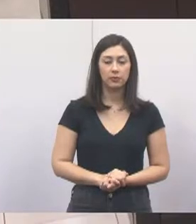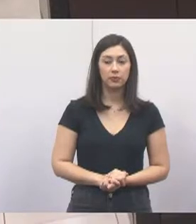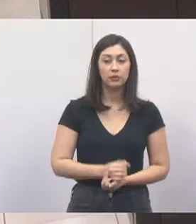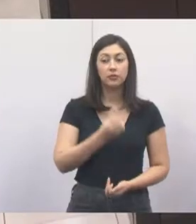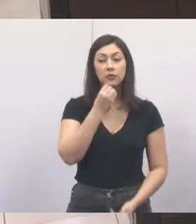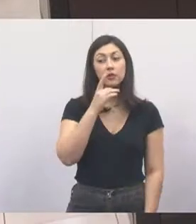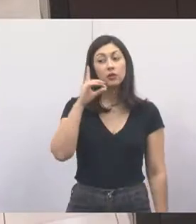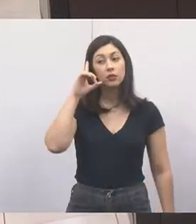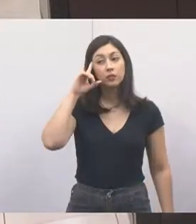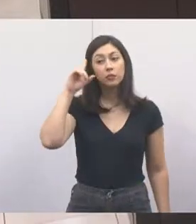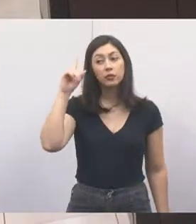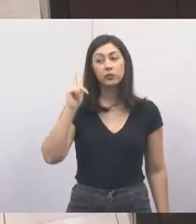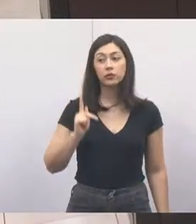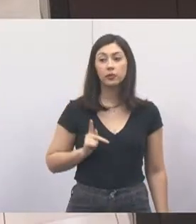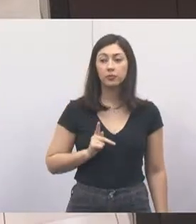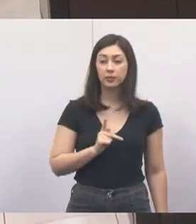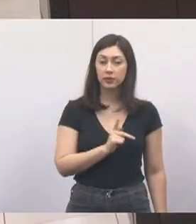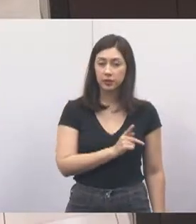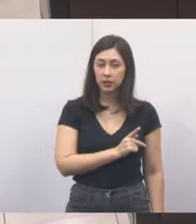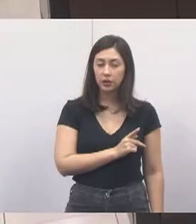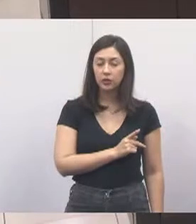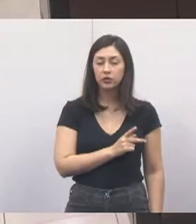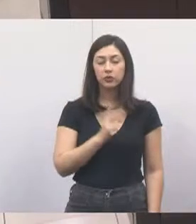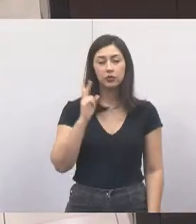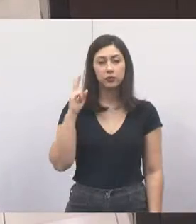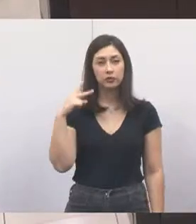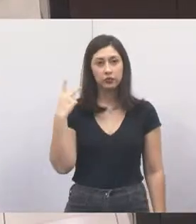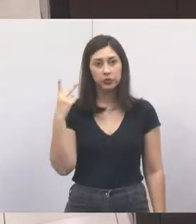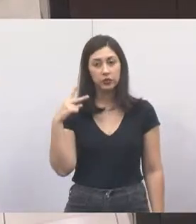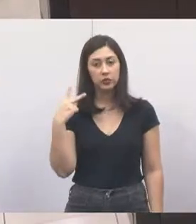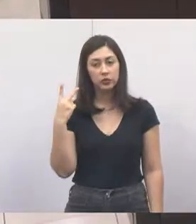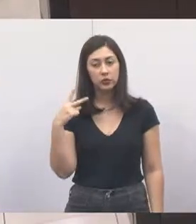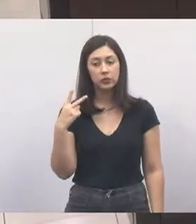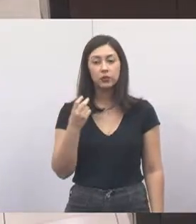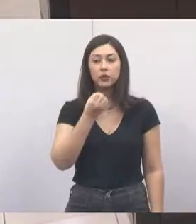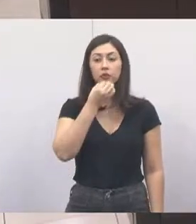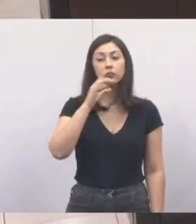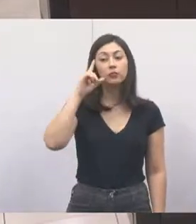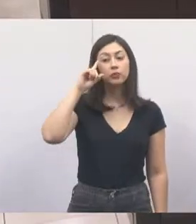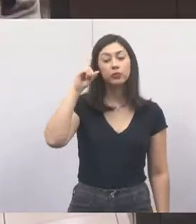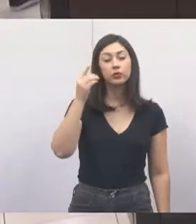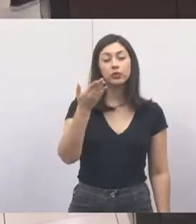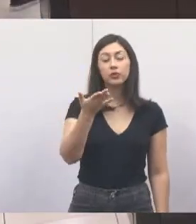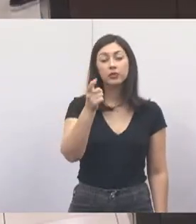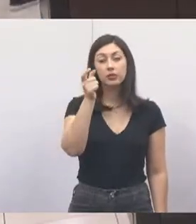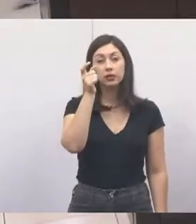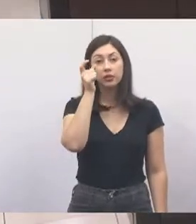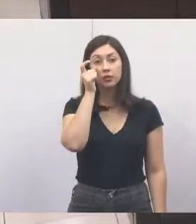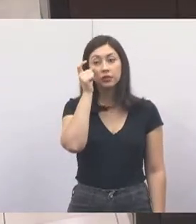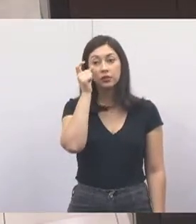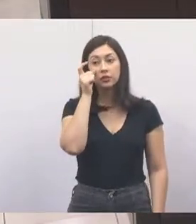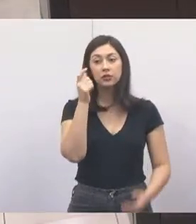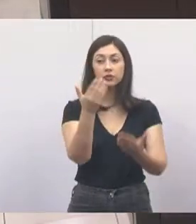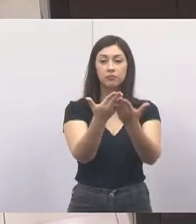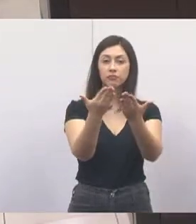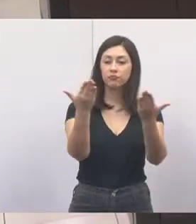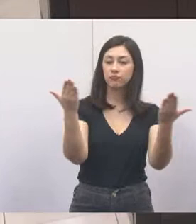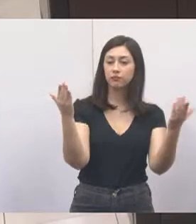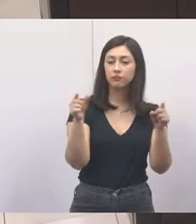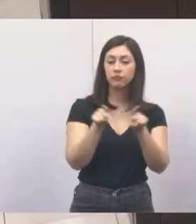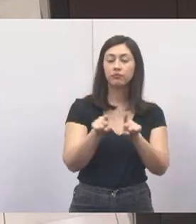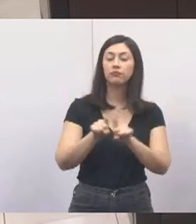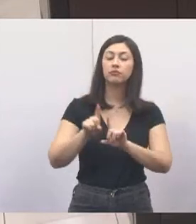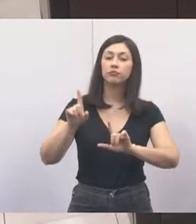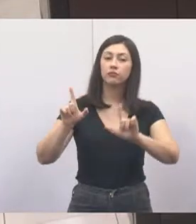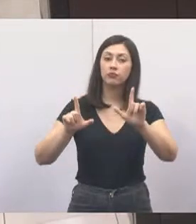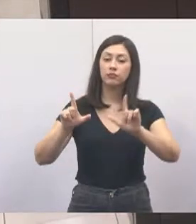Bom dia, senhor presidente. Bom dia, nobres pares. Bom dia a vocês que nos assistem aqui na galeria, pela TV Câmara.